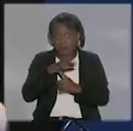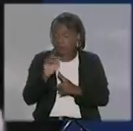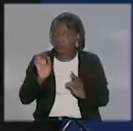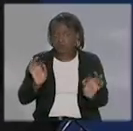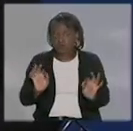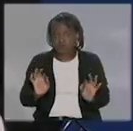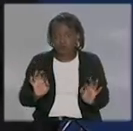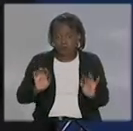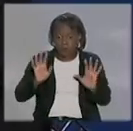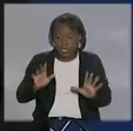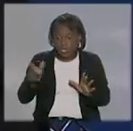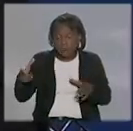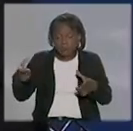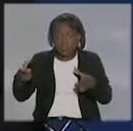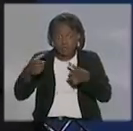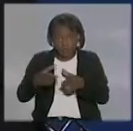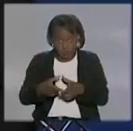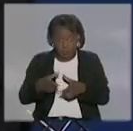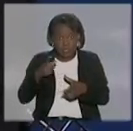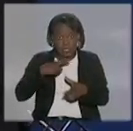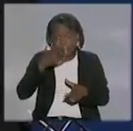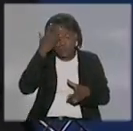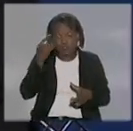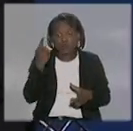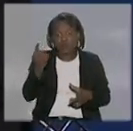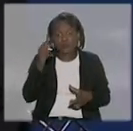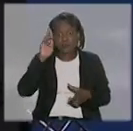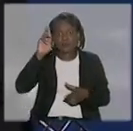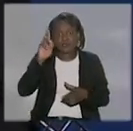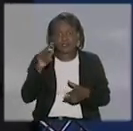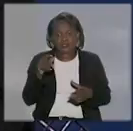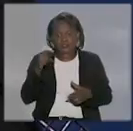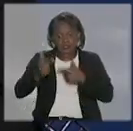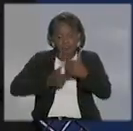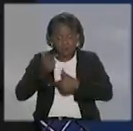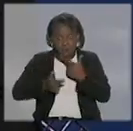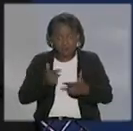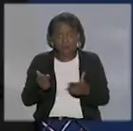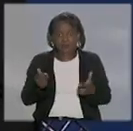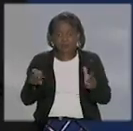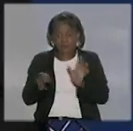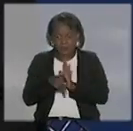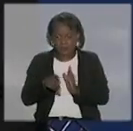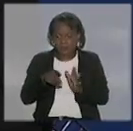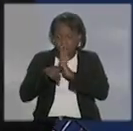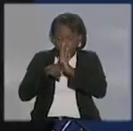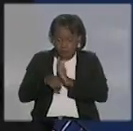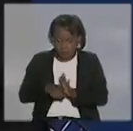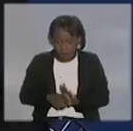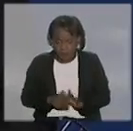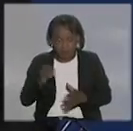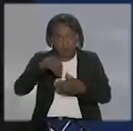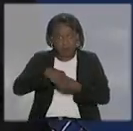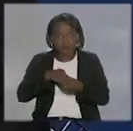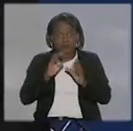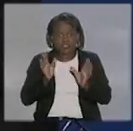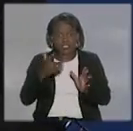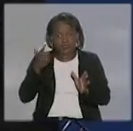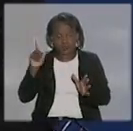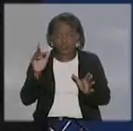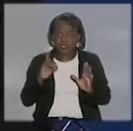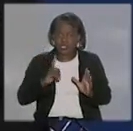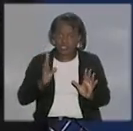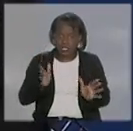Mas como o seu porte é menor, ele dedica uma pessoa só a essa responsabilidade que faz parte de um departamento já existente.